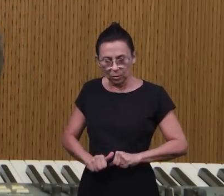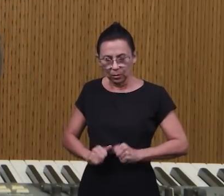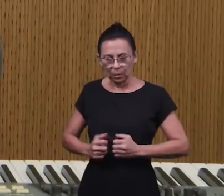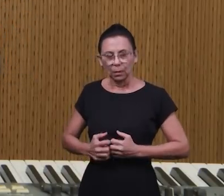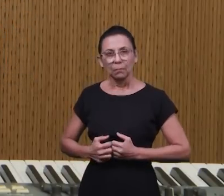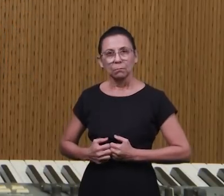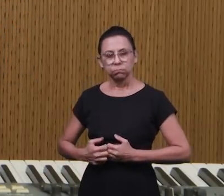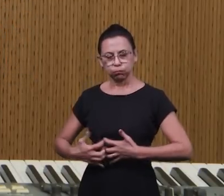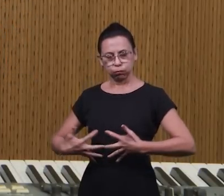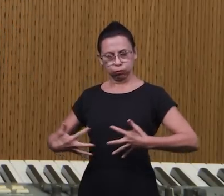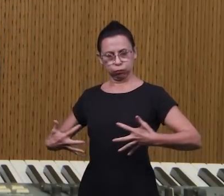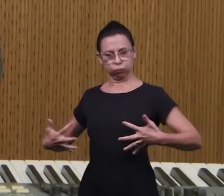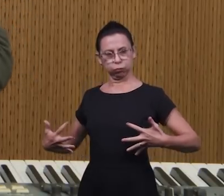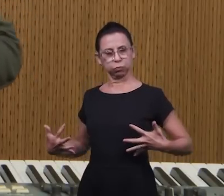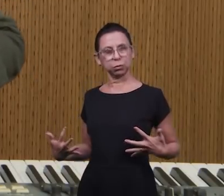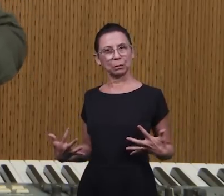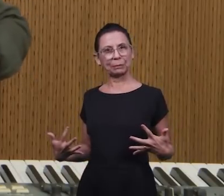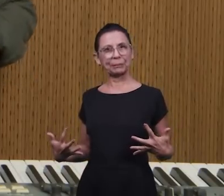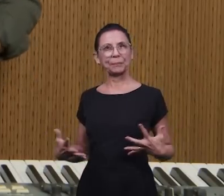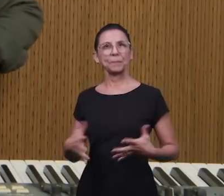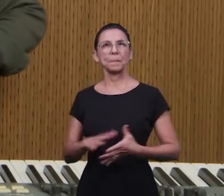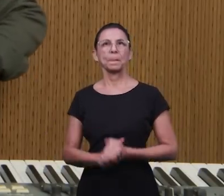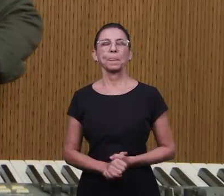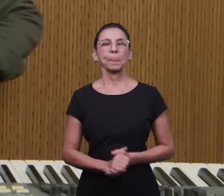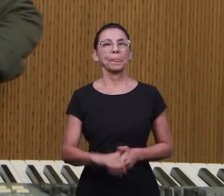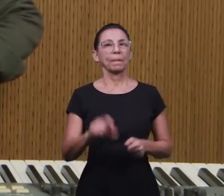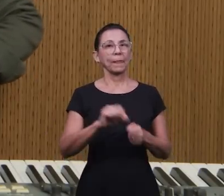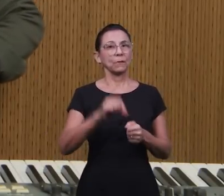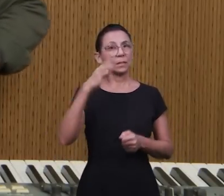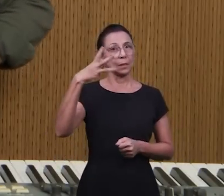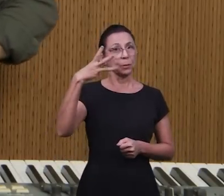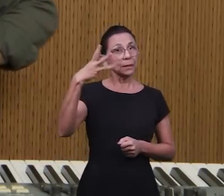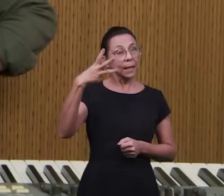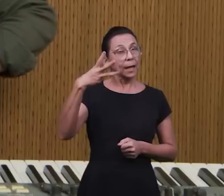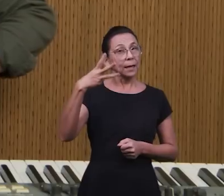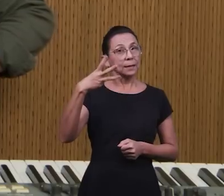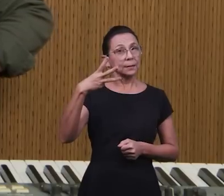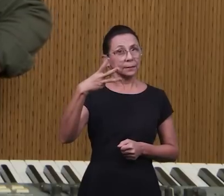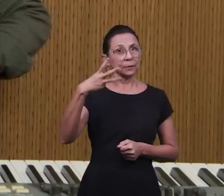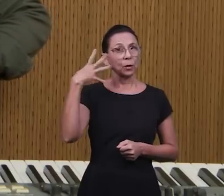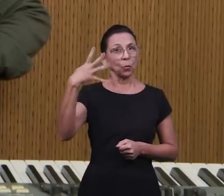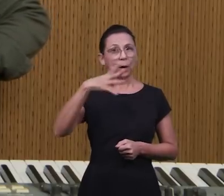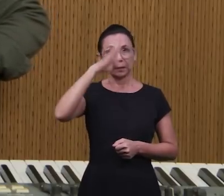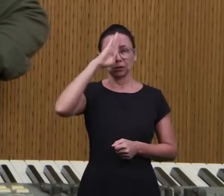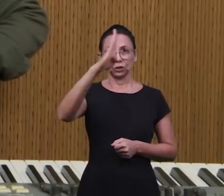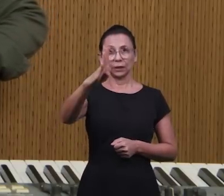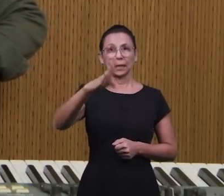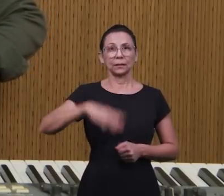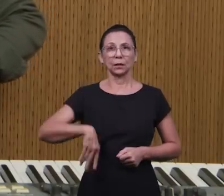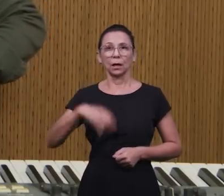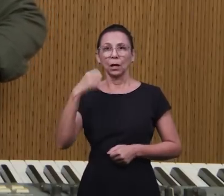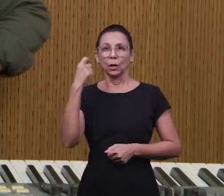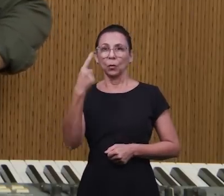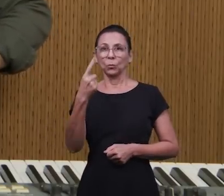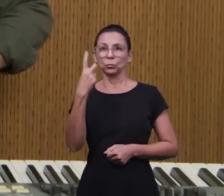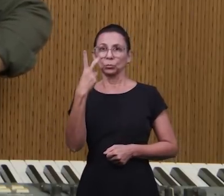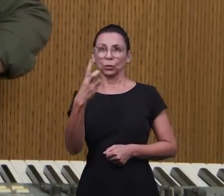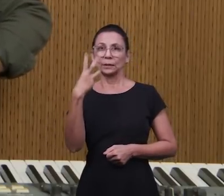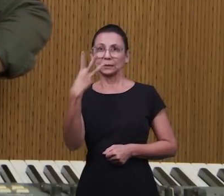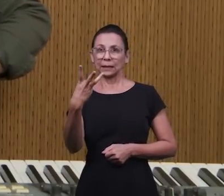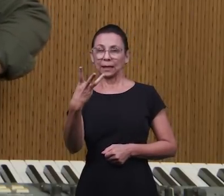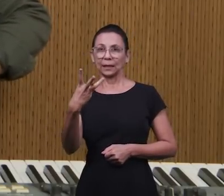3 e relaxando no quarto. Agora nós vamos fazer direto. 1, 2, 3 e...